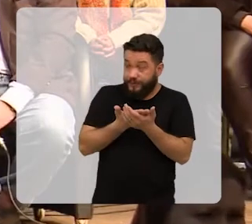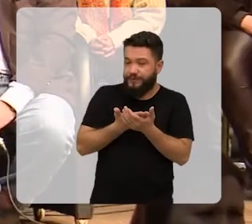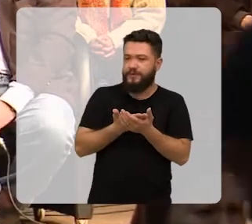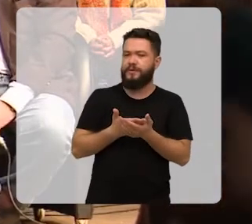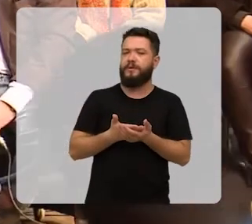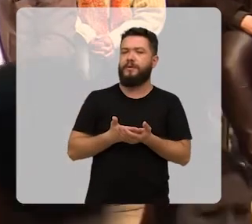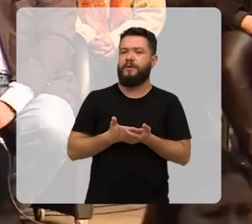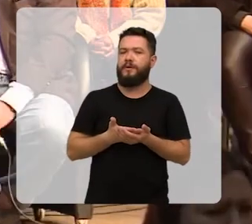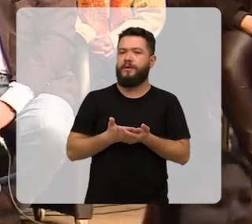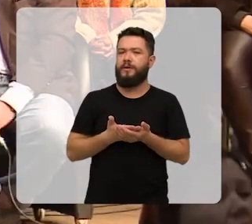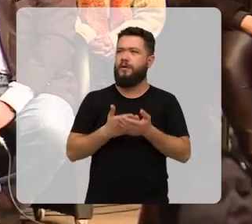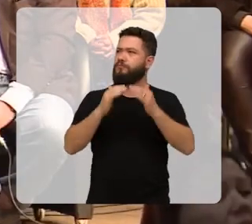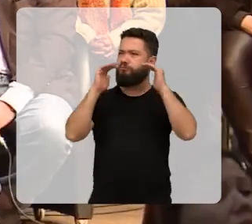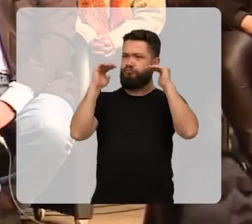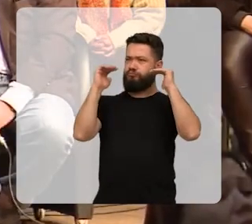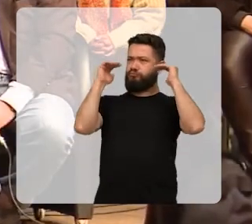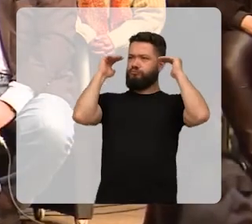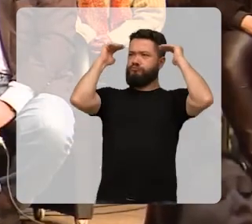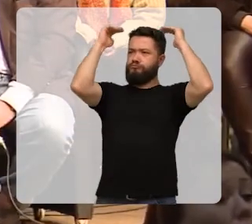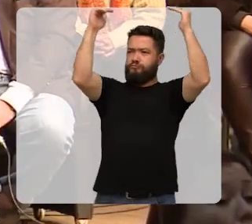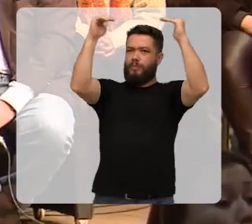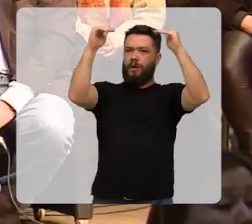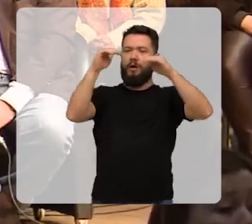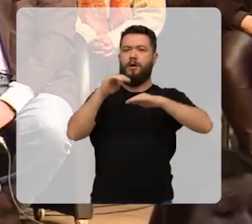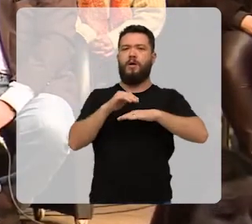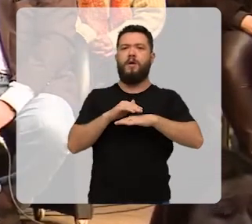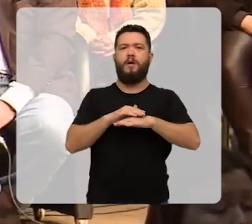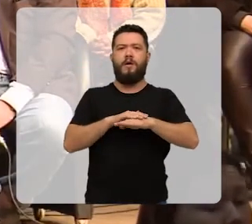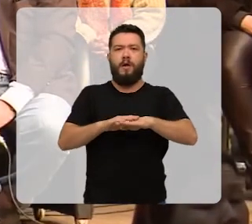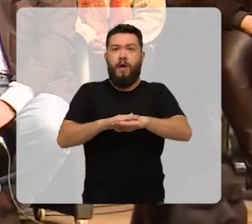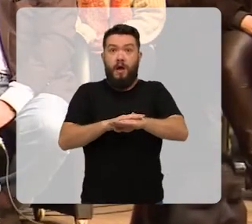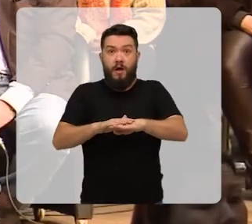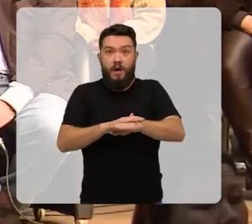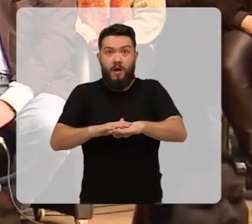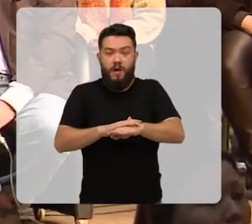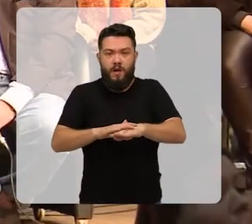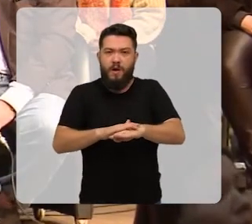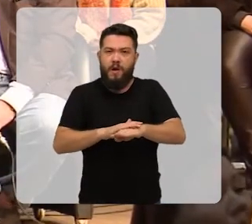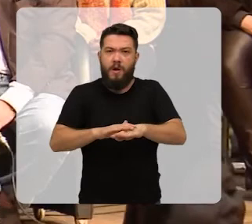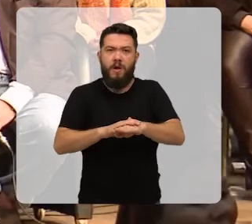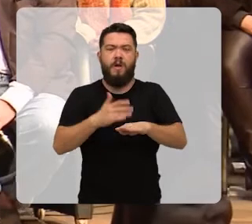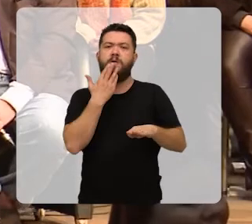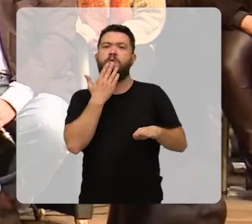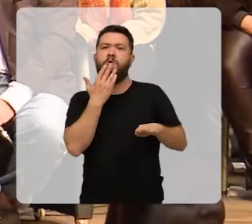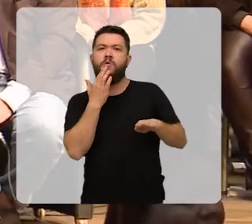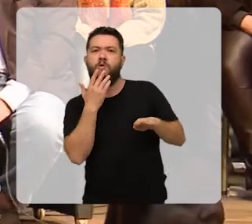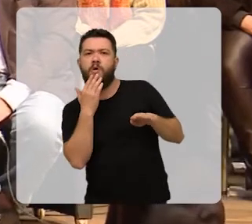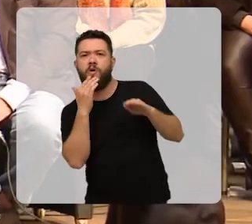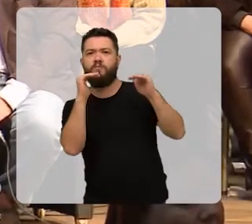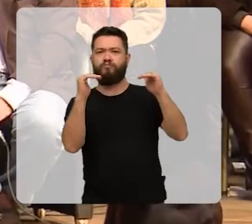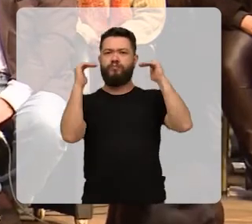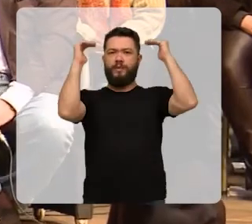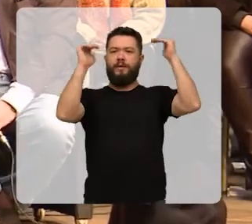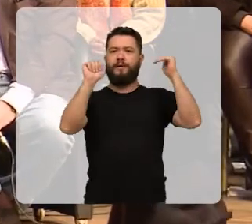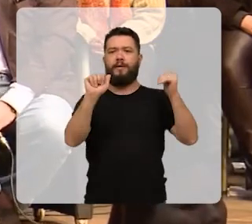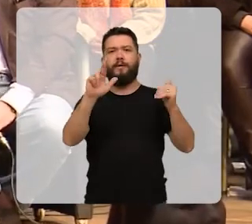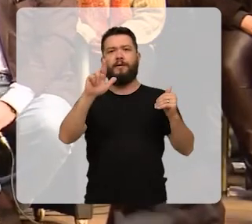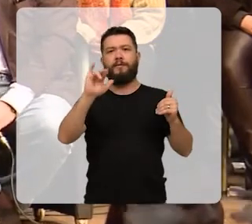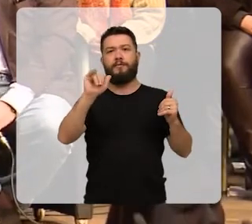supremacia da raça pura ariana então